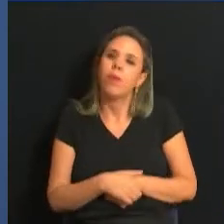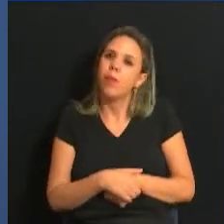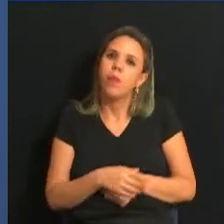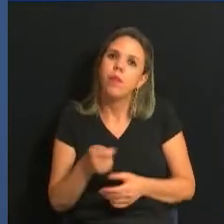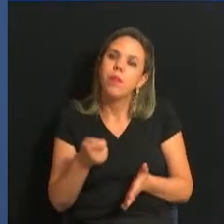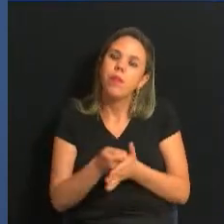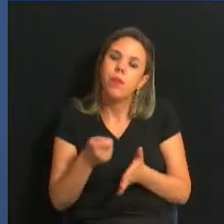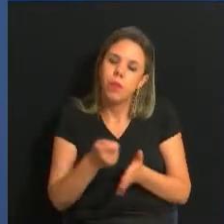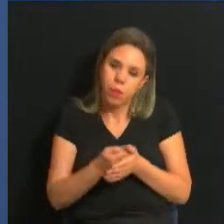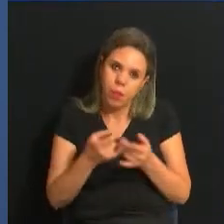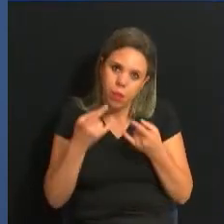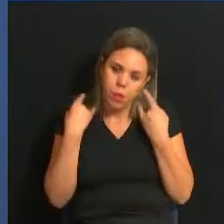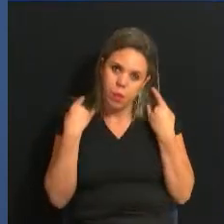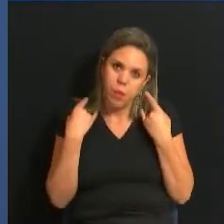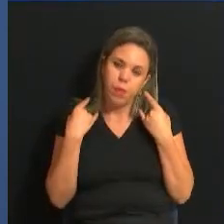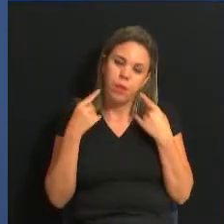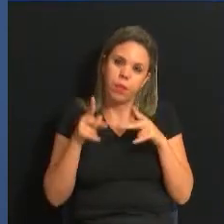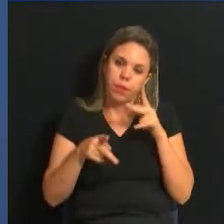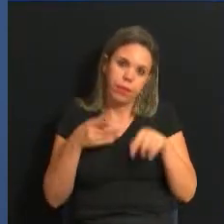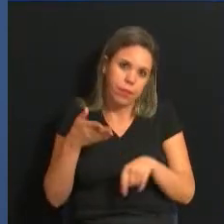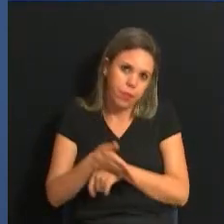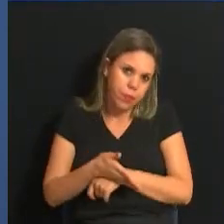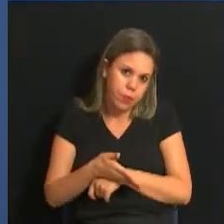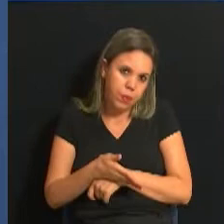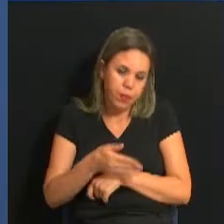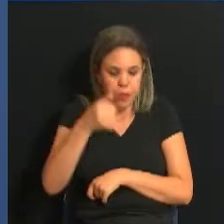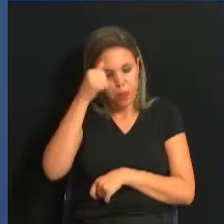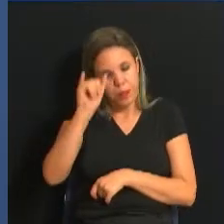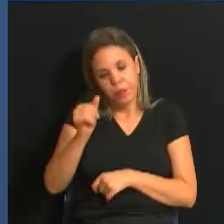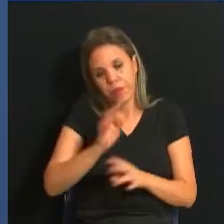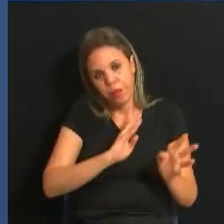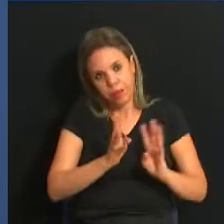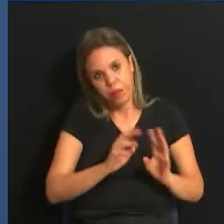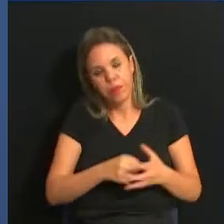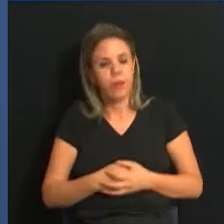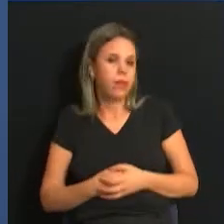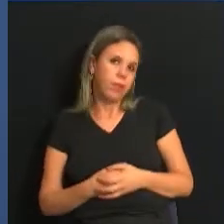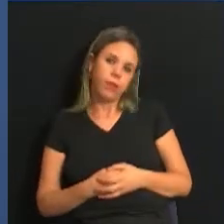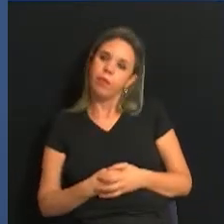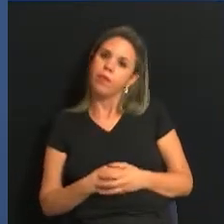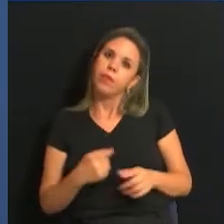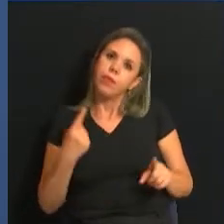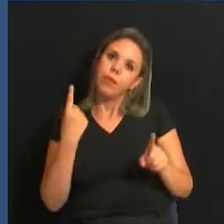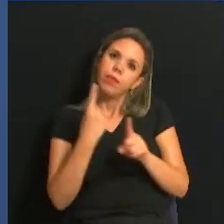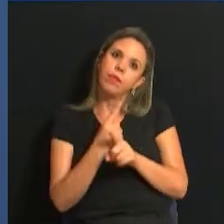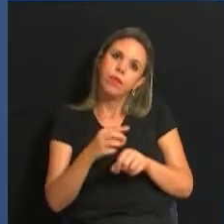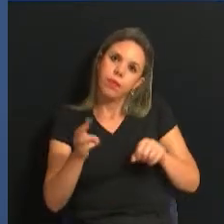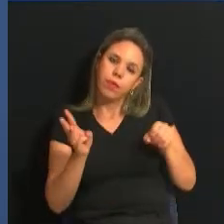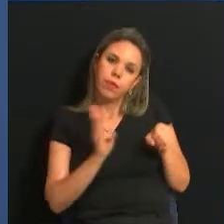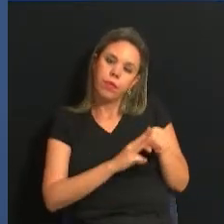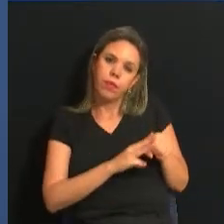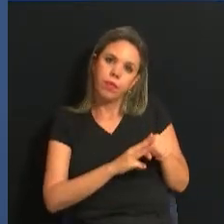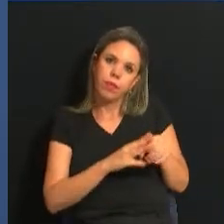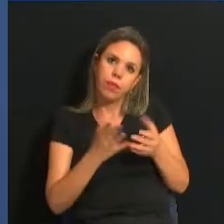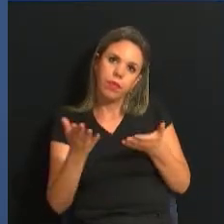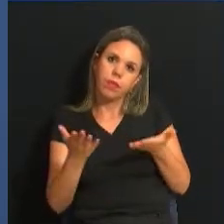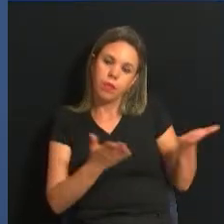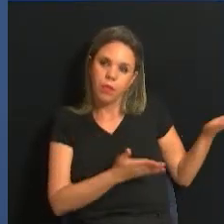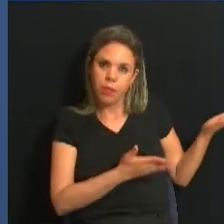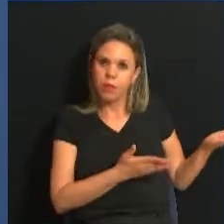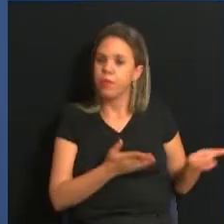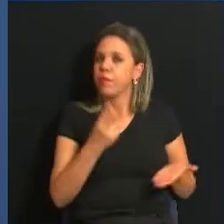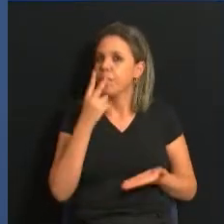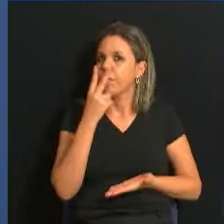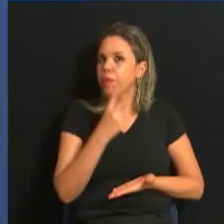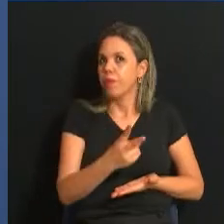de máscara e os participantes devem evitar aglomerações. O encontro Volkswagen irá receber cerca de